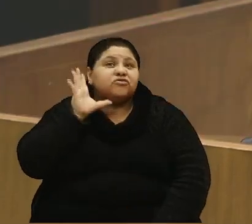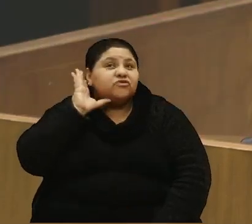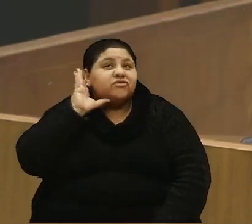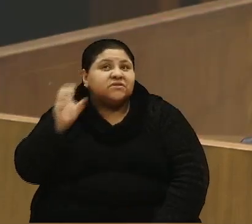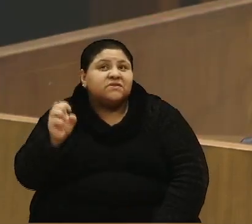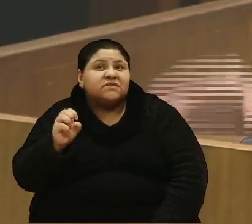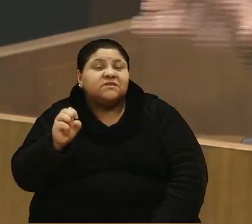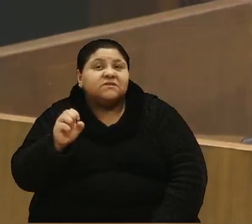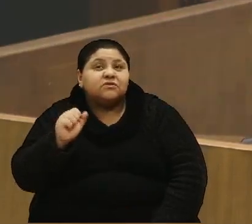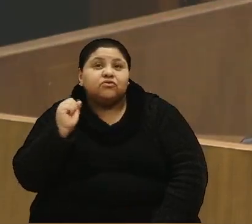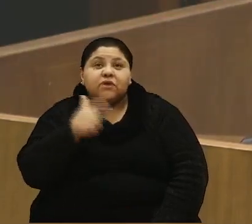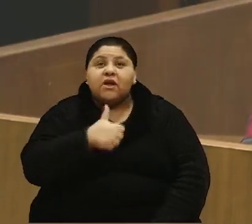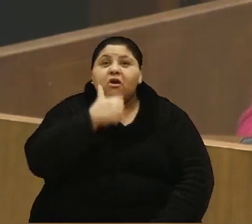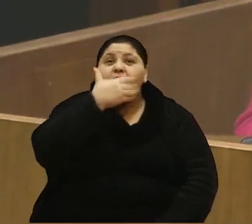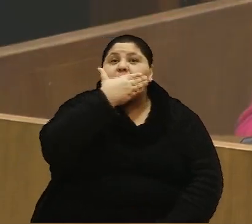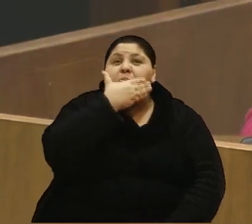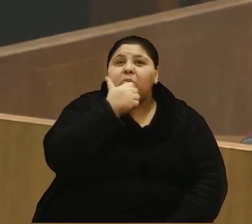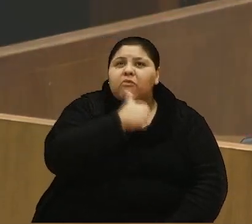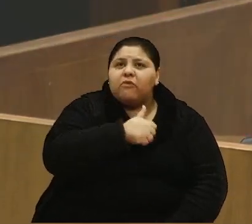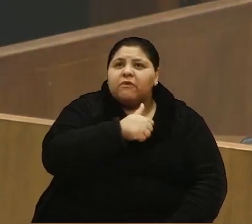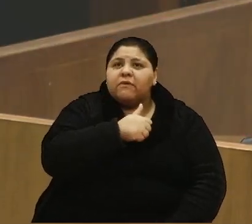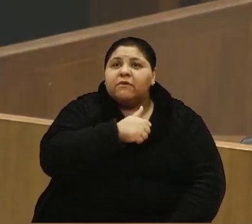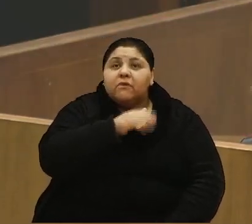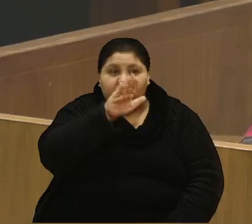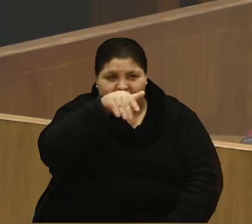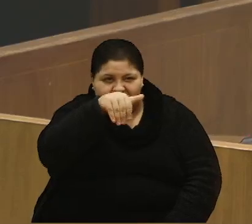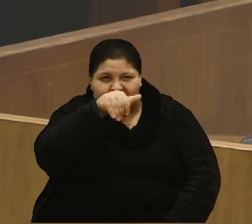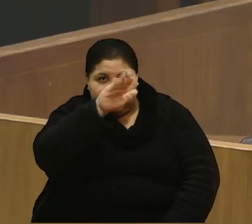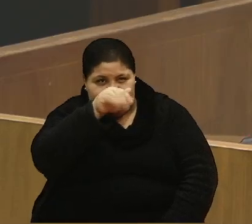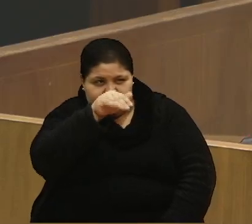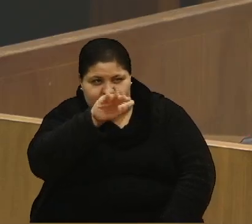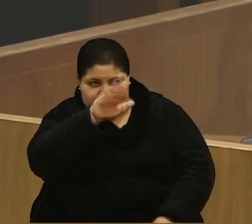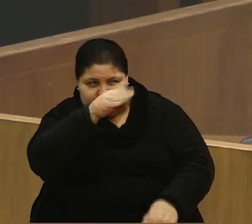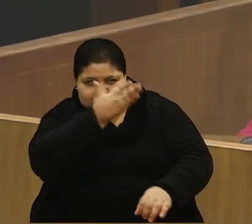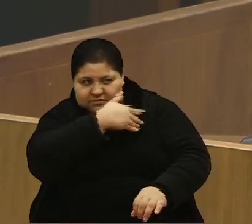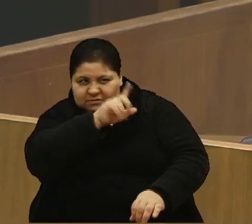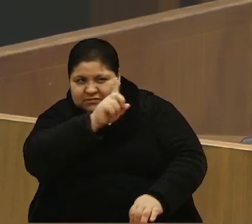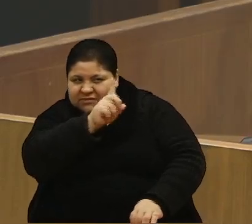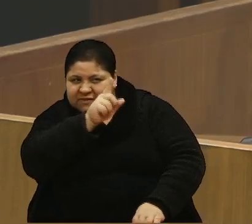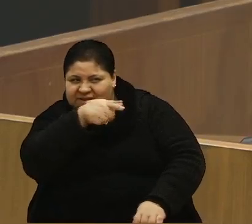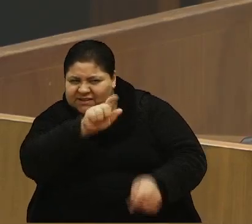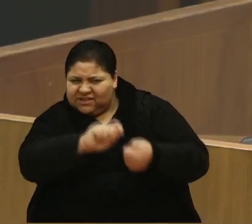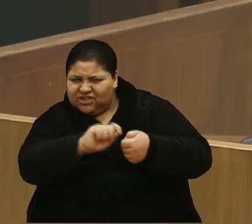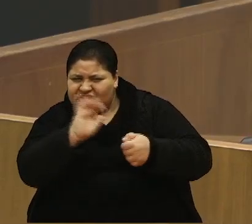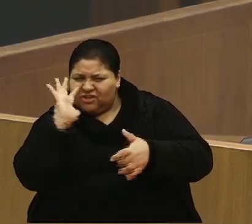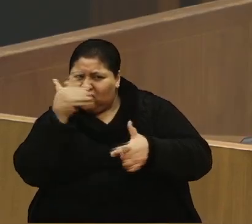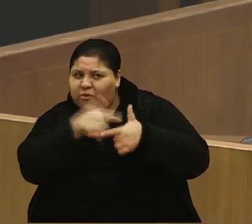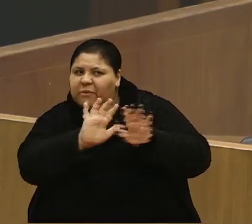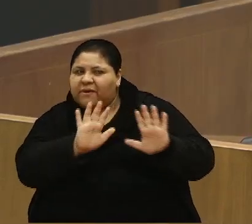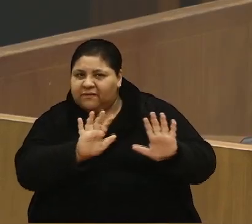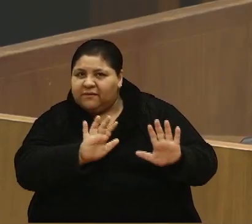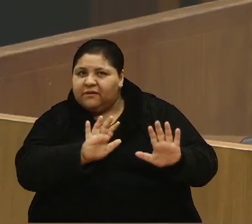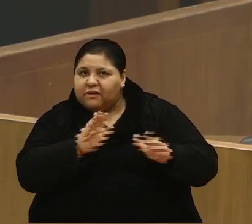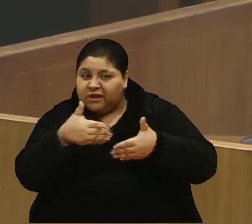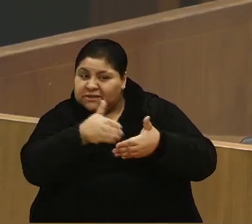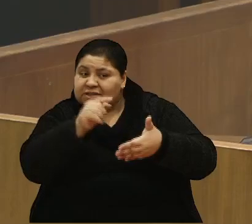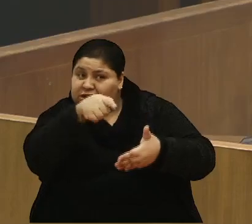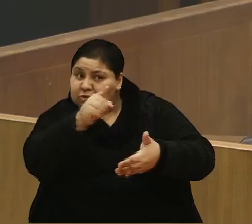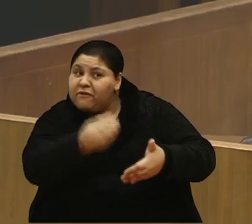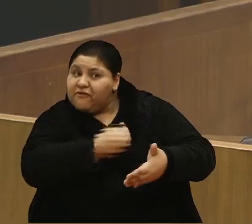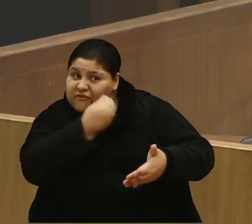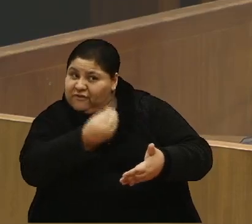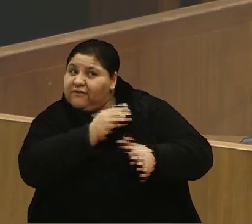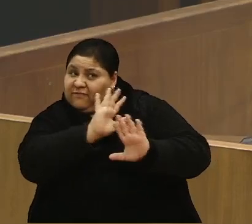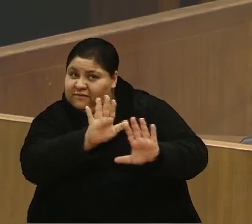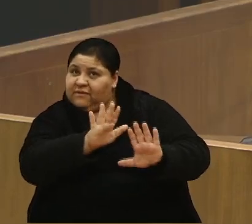uma mulher. Que vocês digam, camarada, colega, amigo, não é assim que a gente resolve os problemas. Siga a tua vida, que ela